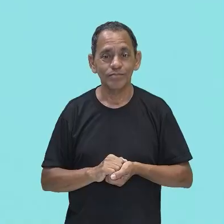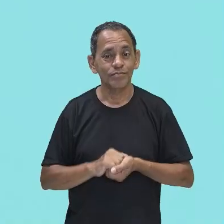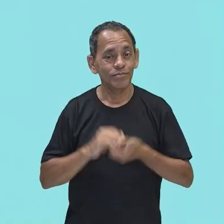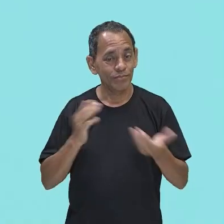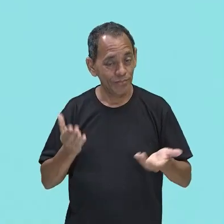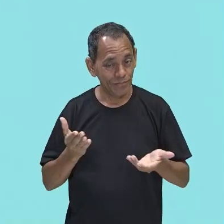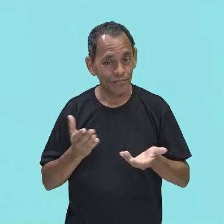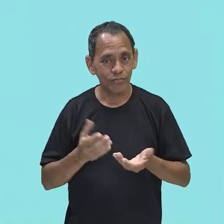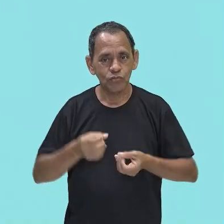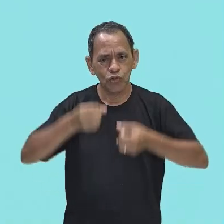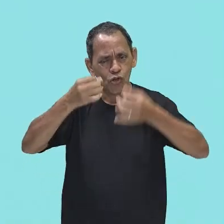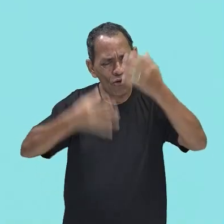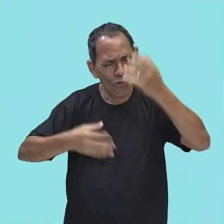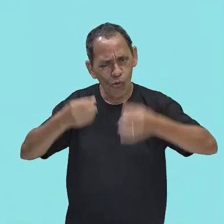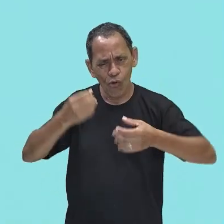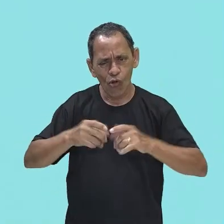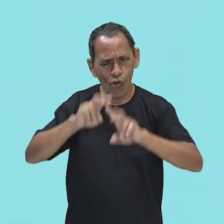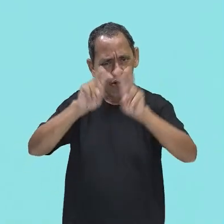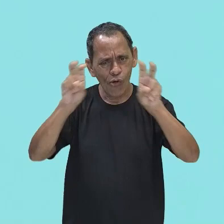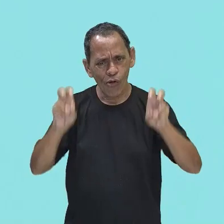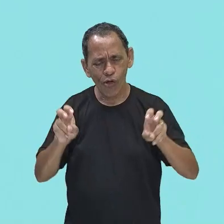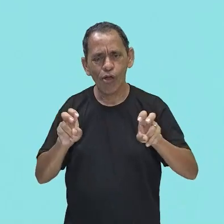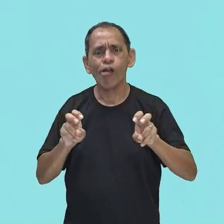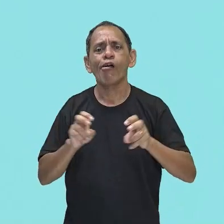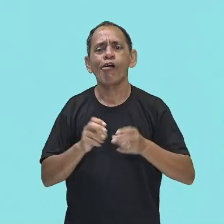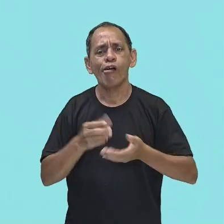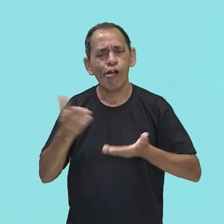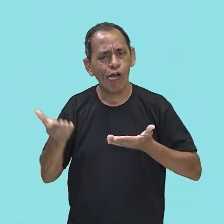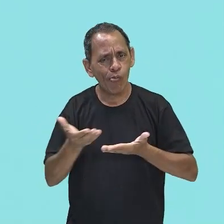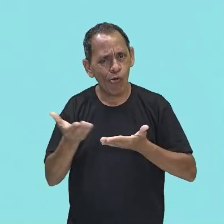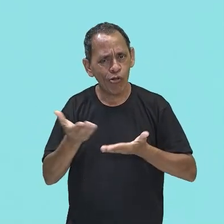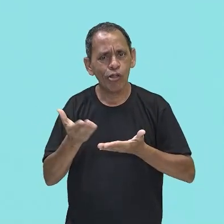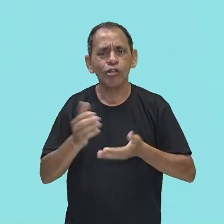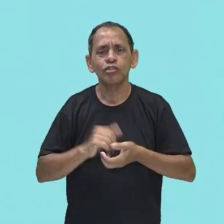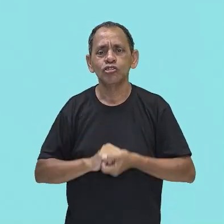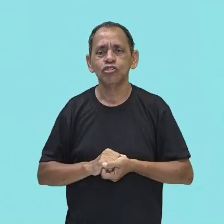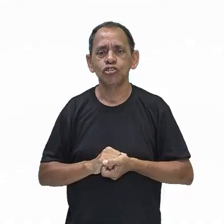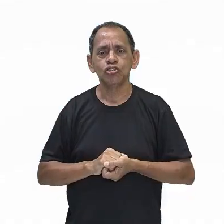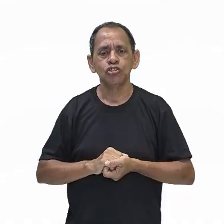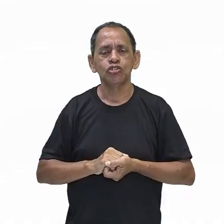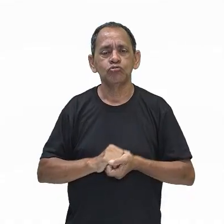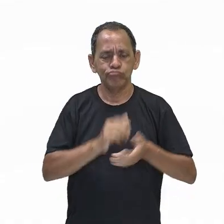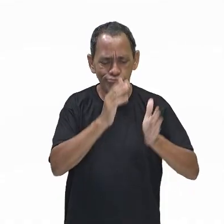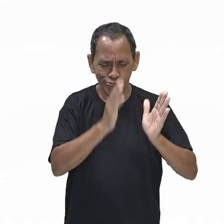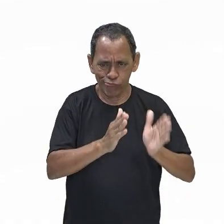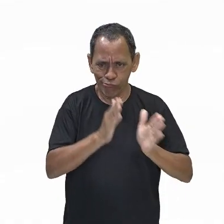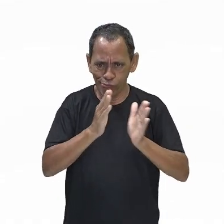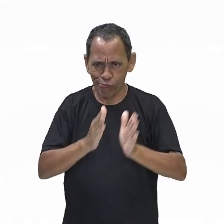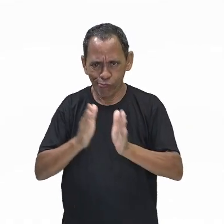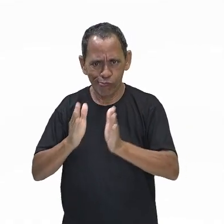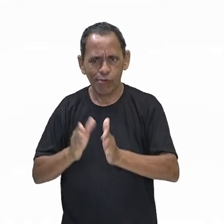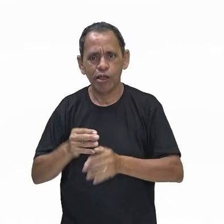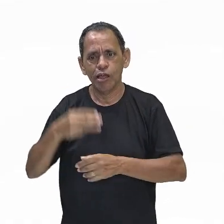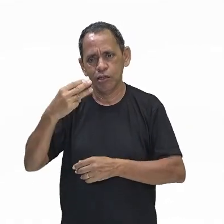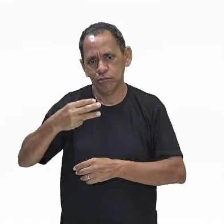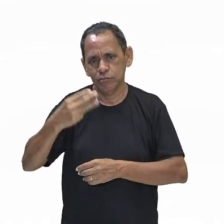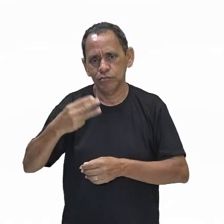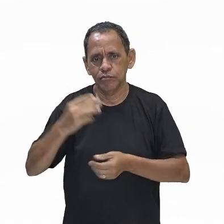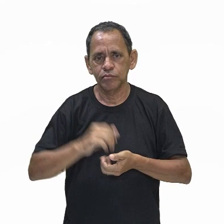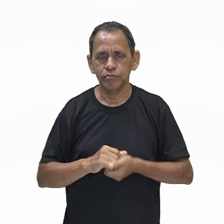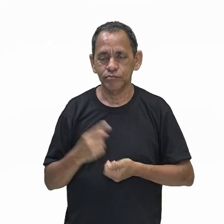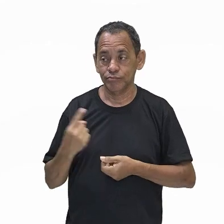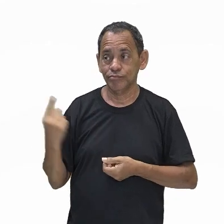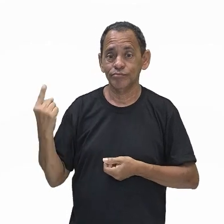Vamos falar de modernismo, terceira fase. Vejam aí. Olha só, modernismo, a